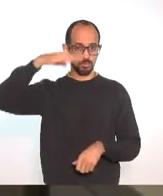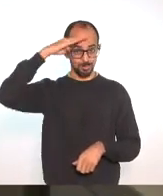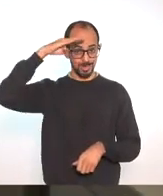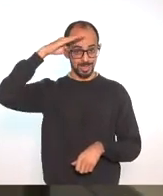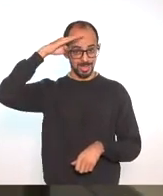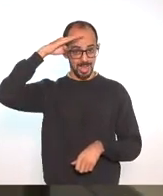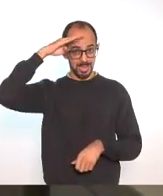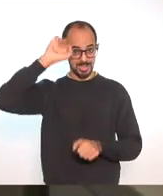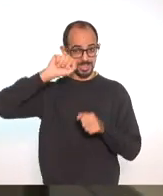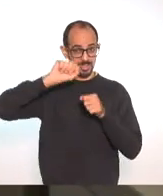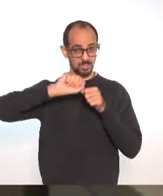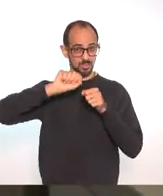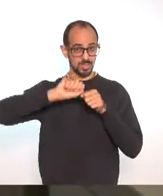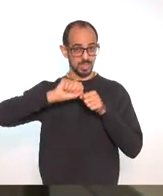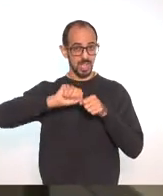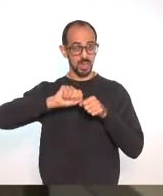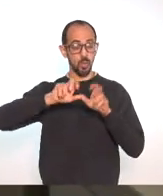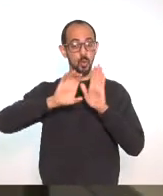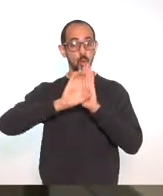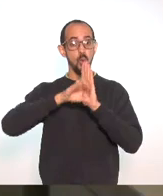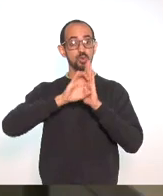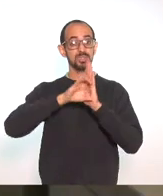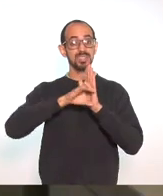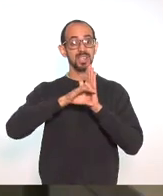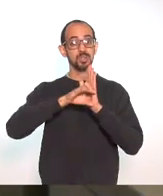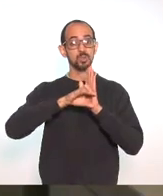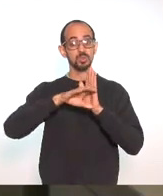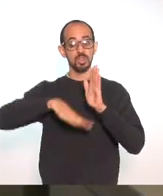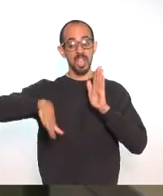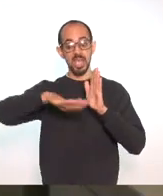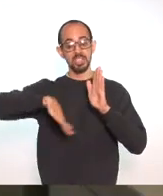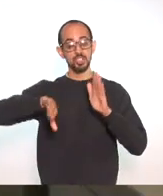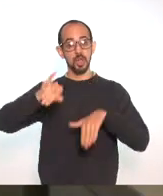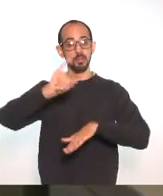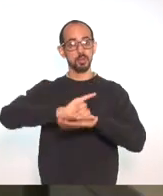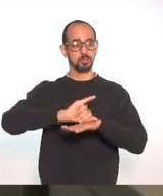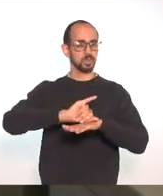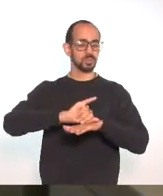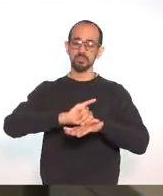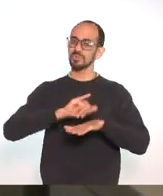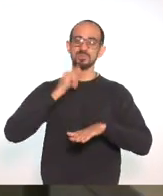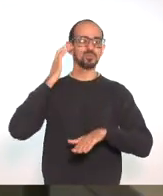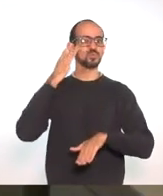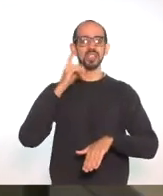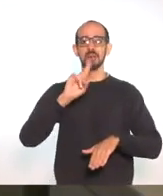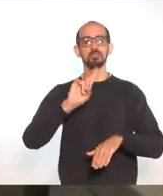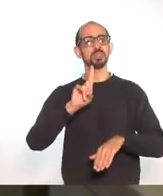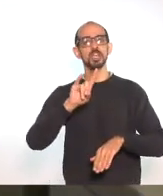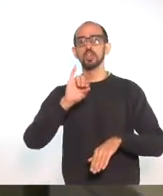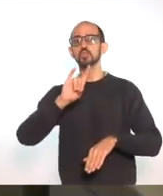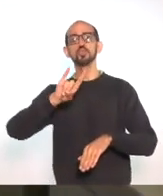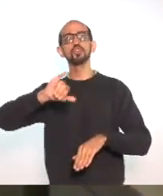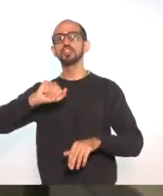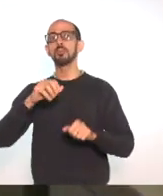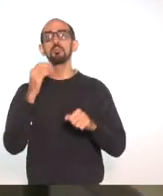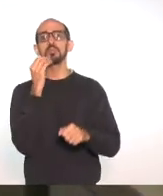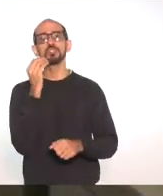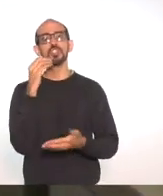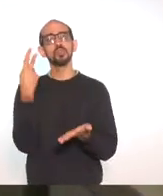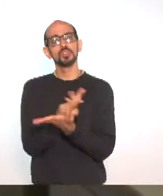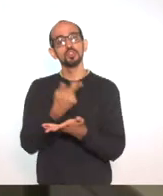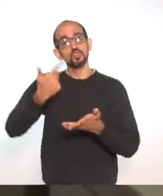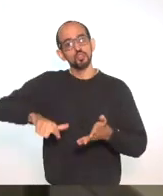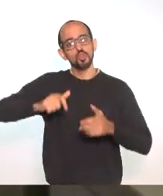plantou o conceito de região metropolitana tinha previsibilidade de pandemias o próprio Supremo Tribunal